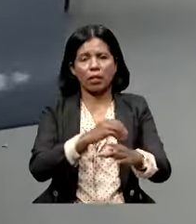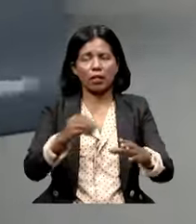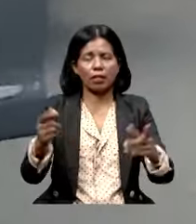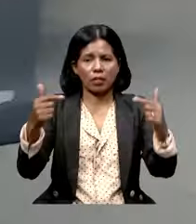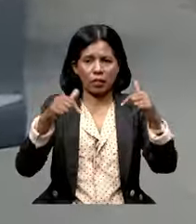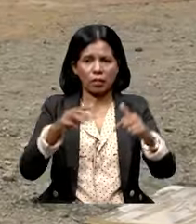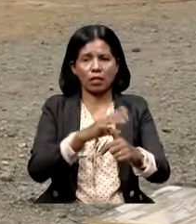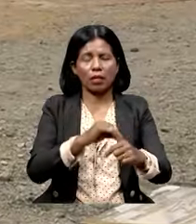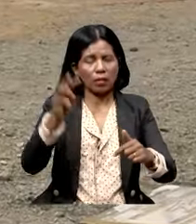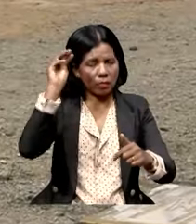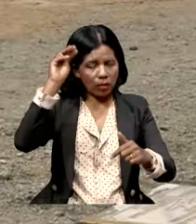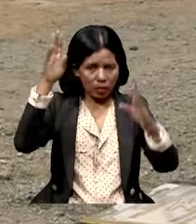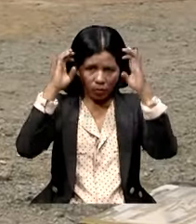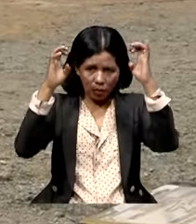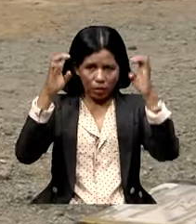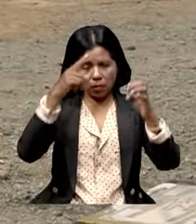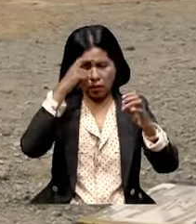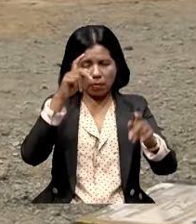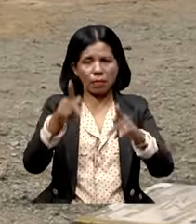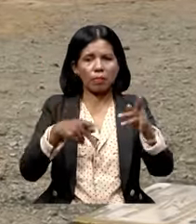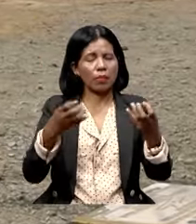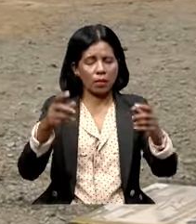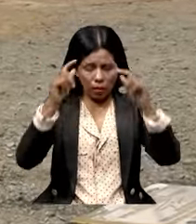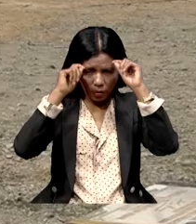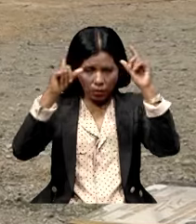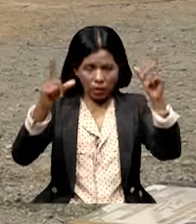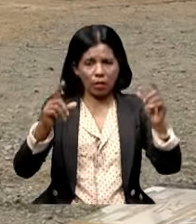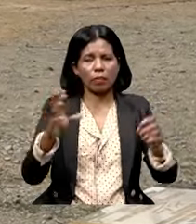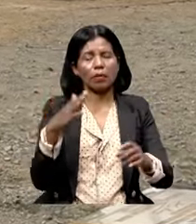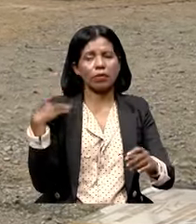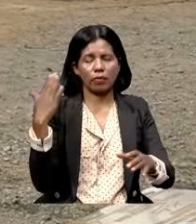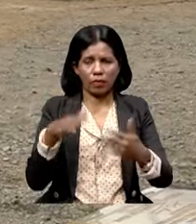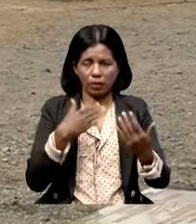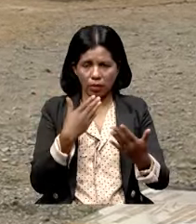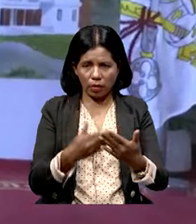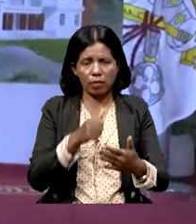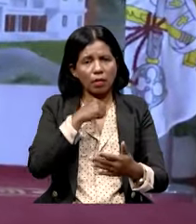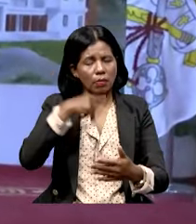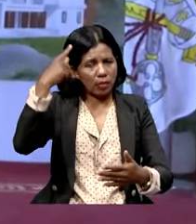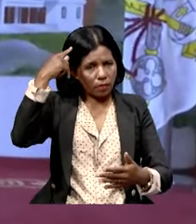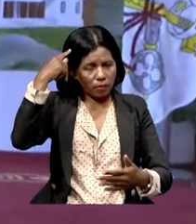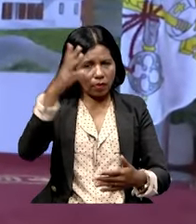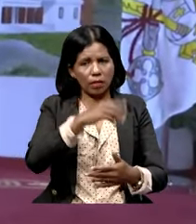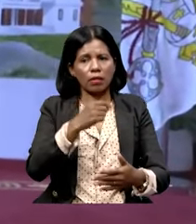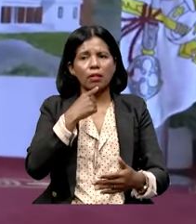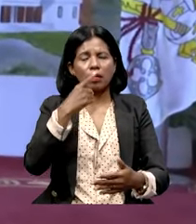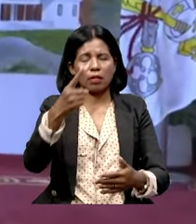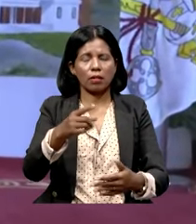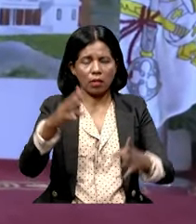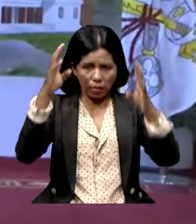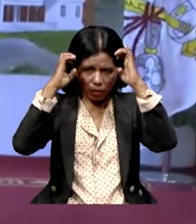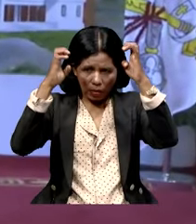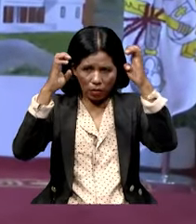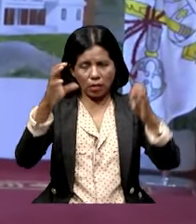Macassi no setor de educação, também a maioria da população de Timor-Leste mesa jovem. Papa Francisco, o seu governo a investir em Macassi no setor de